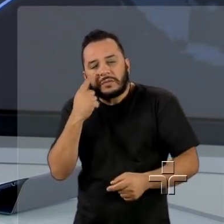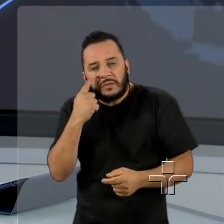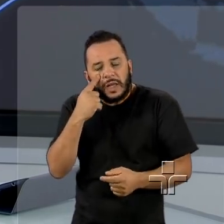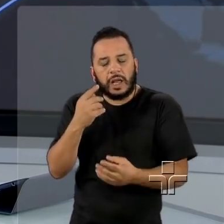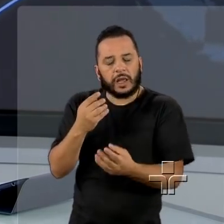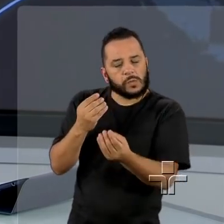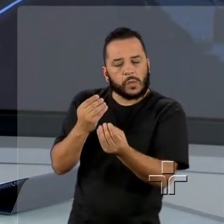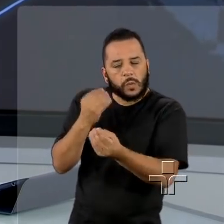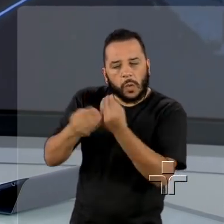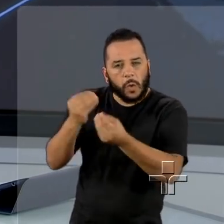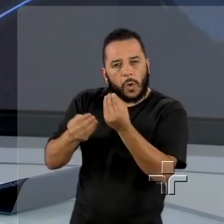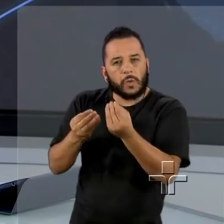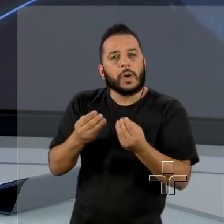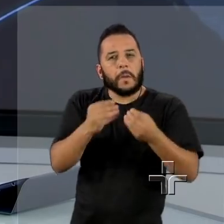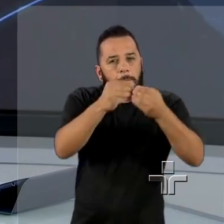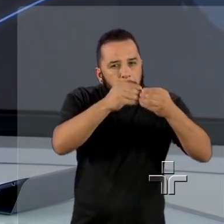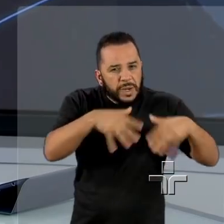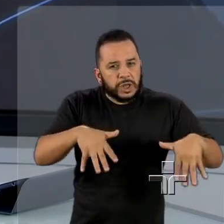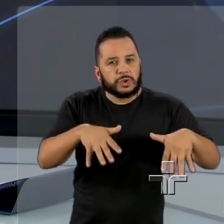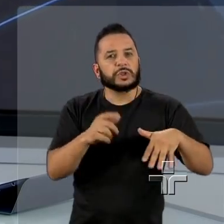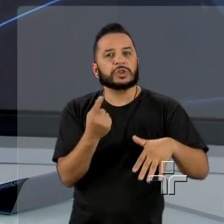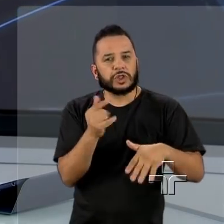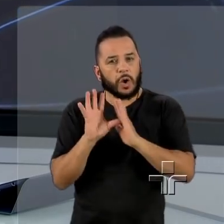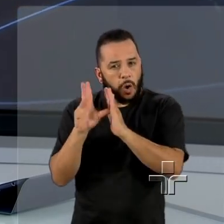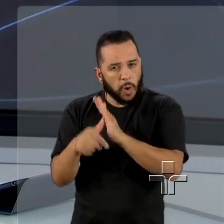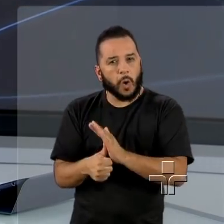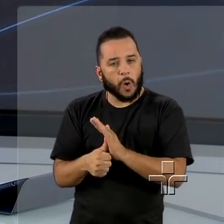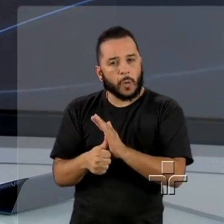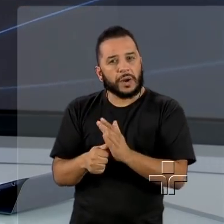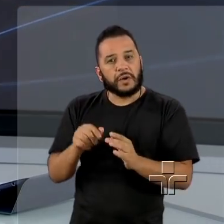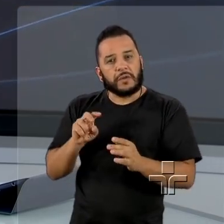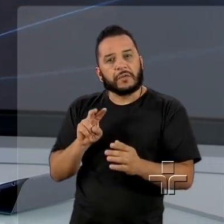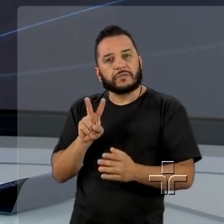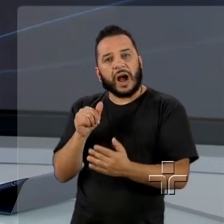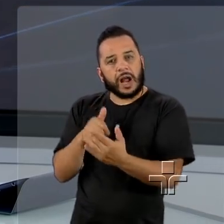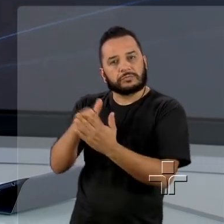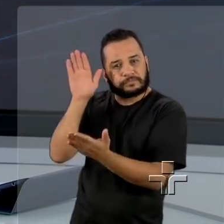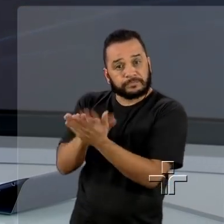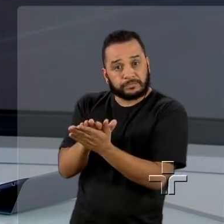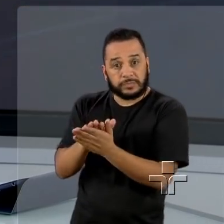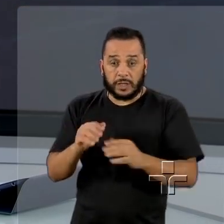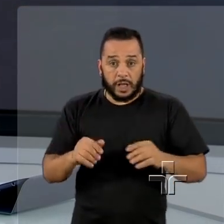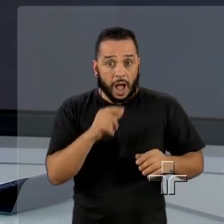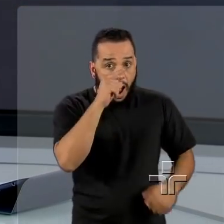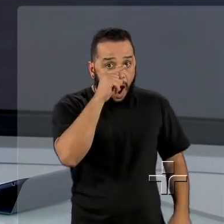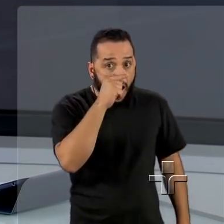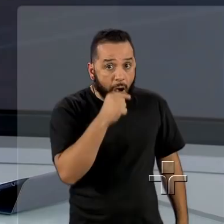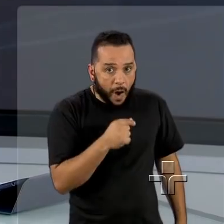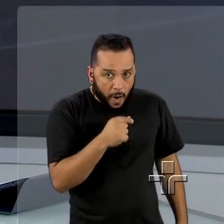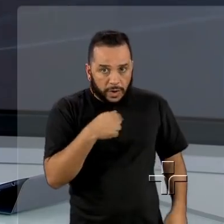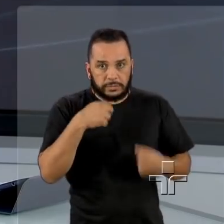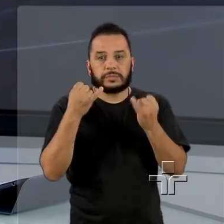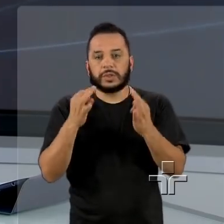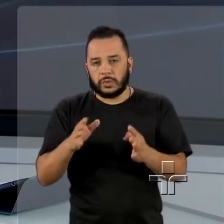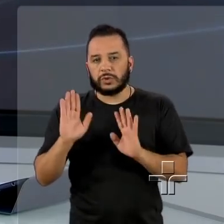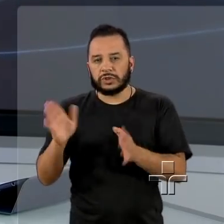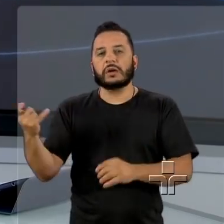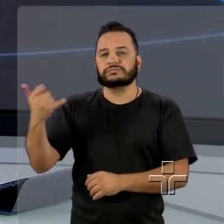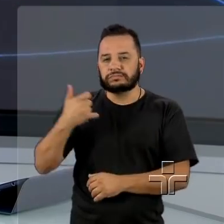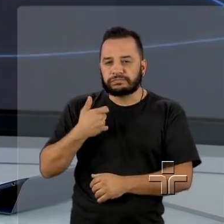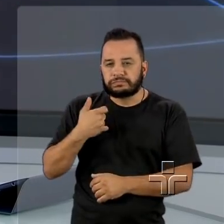Contas da União, o esquema teria desviado mais de 600 milhões de reais. As obras do trecho norte do